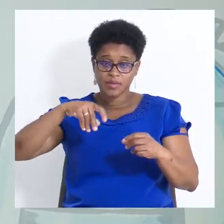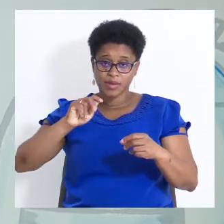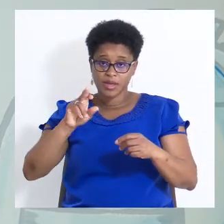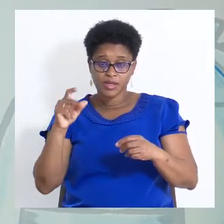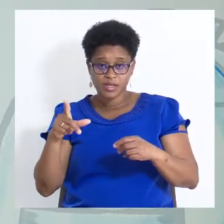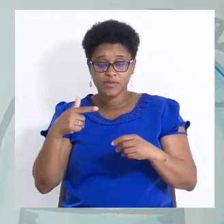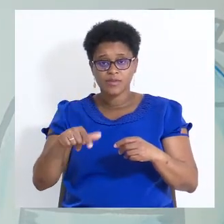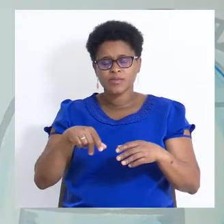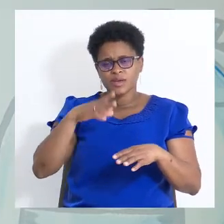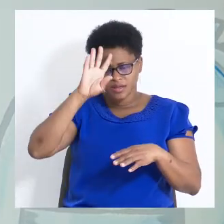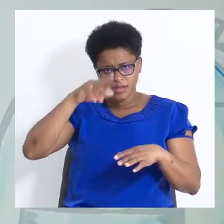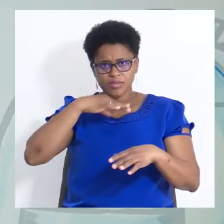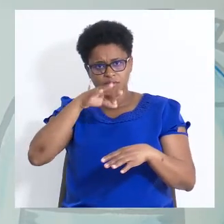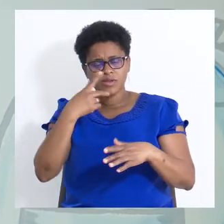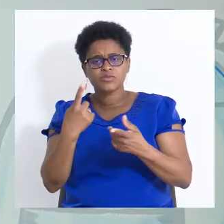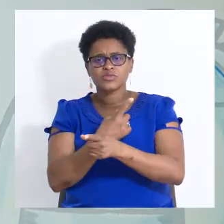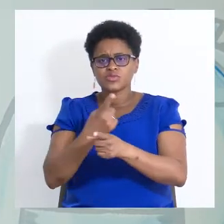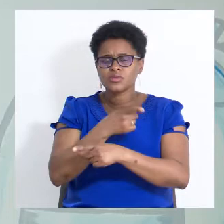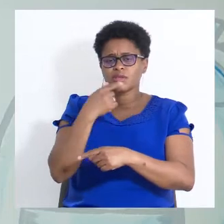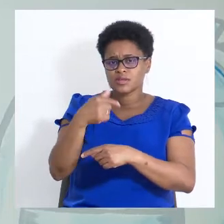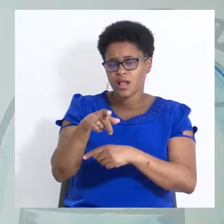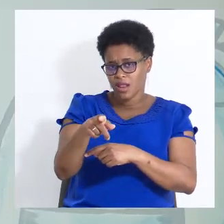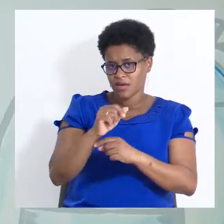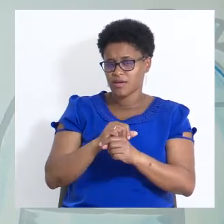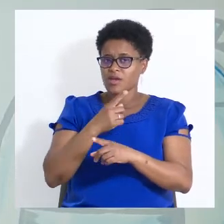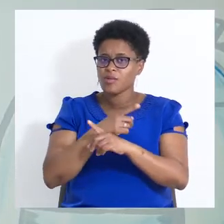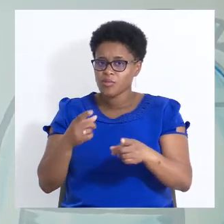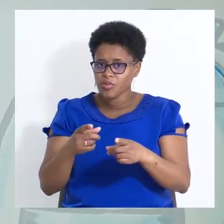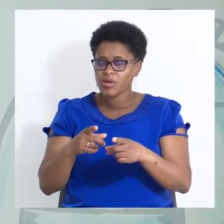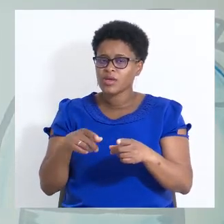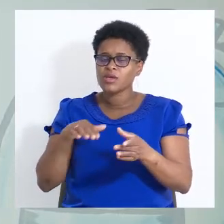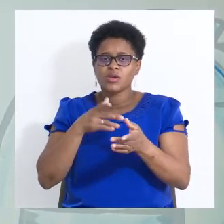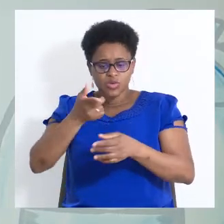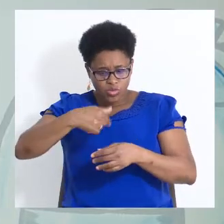dar conta de alguns elementos lá, porque é o modo que